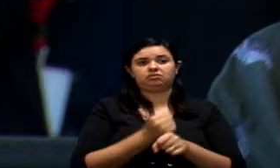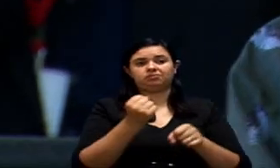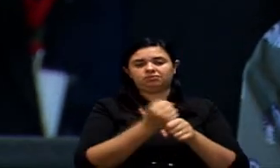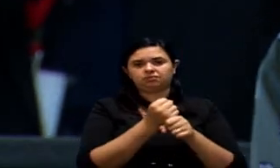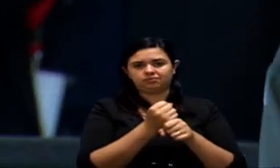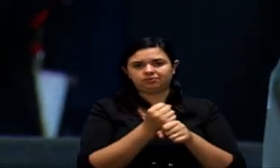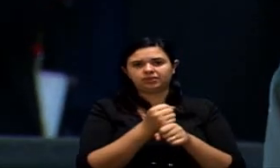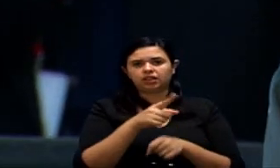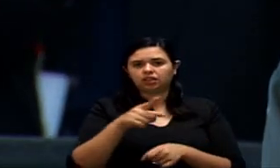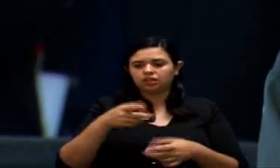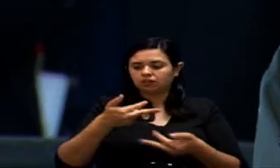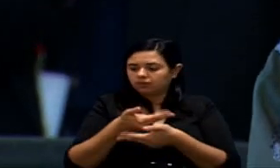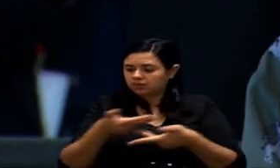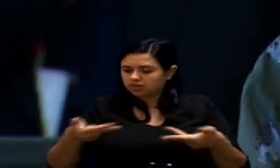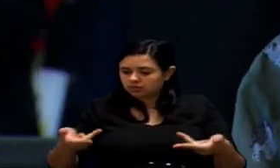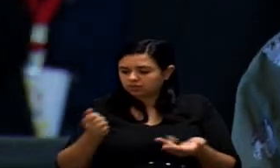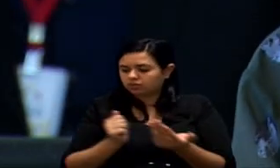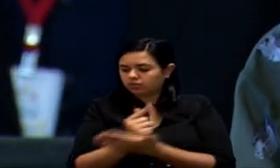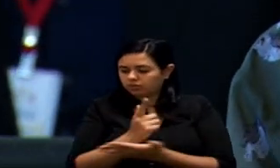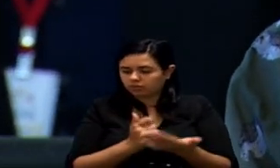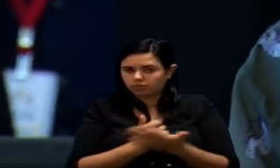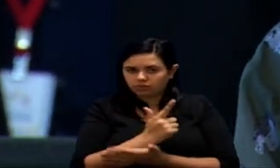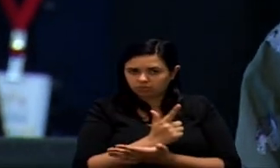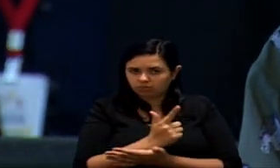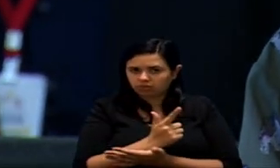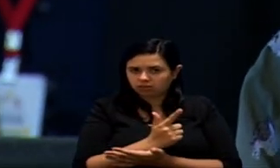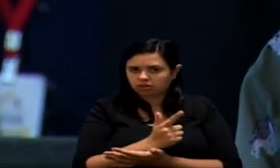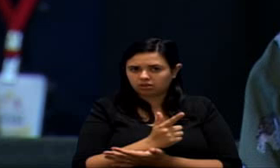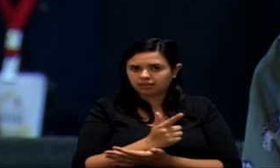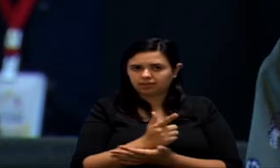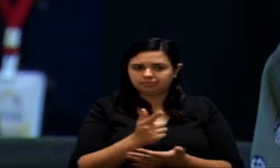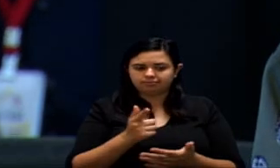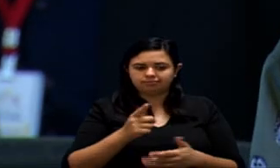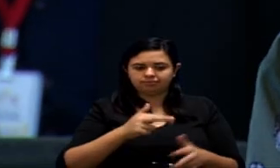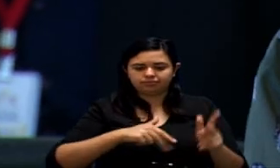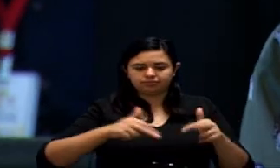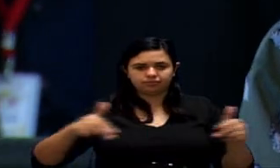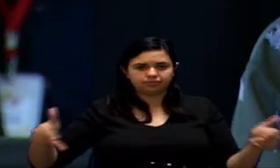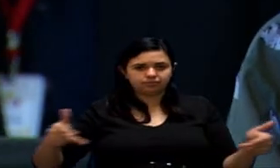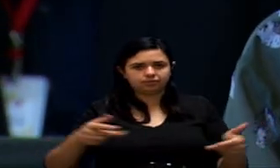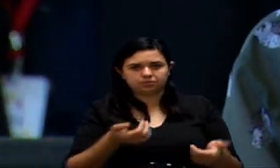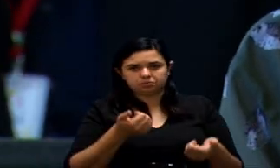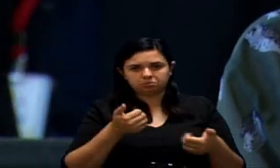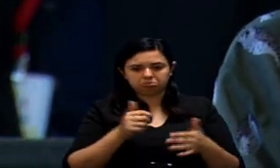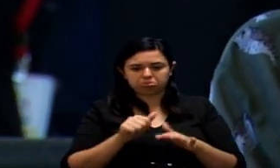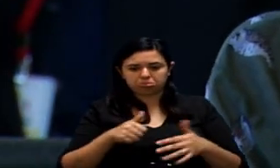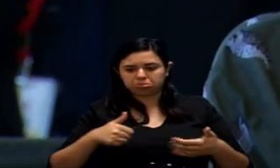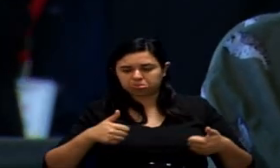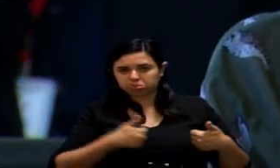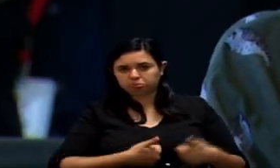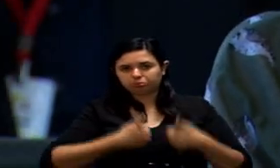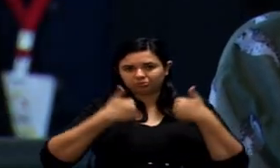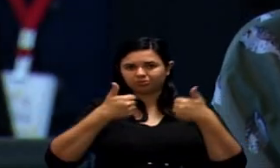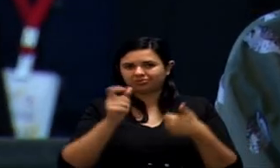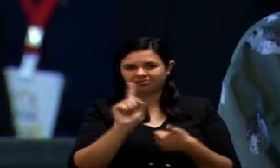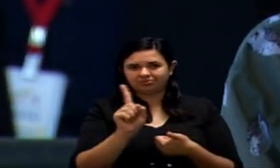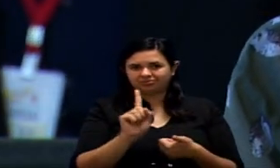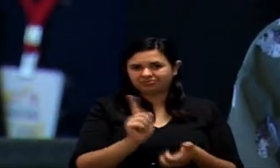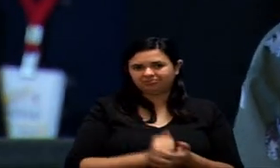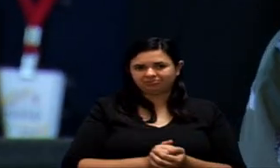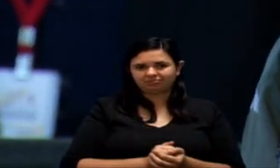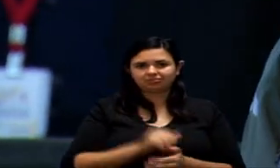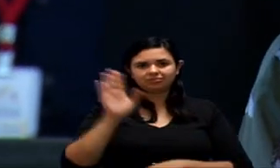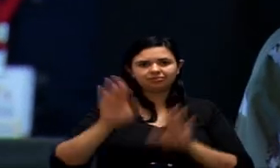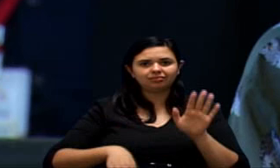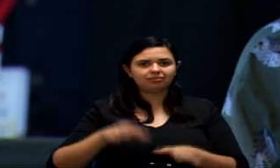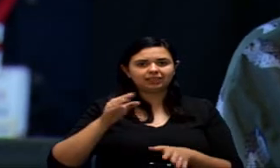embora, no processo licitatório, no valor que foi acordado, né, foi liberado para essa empresa, eles tentam